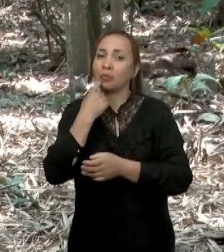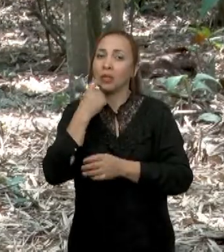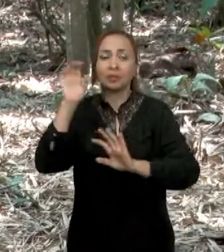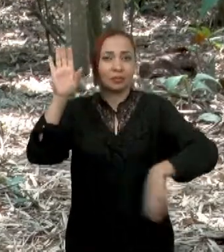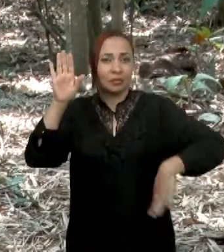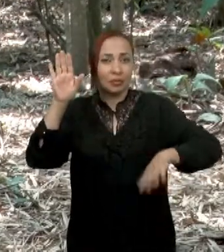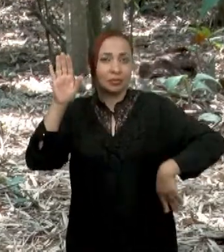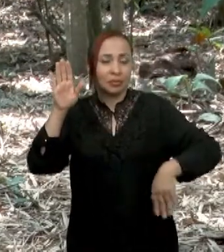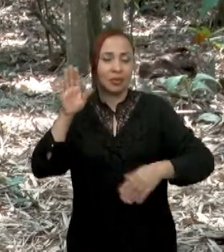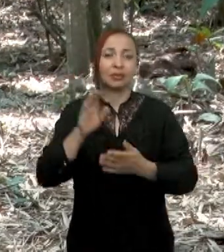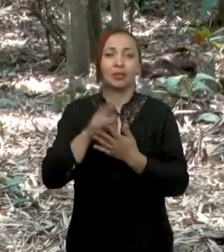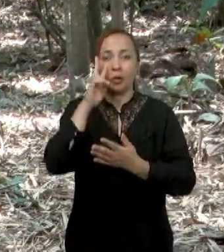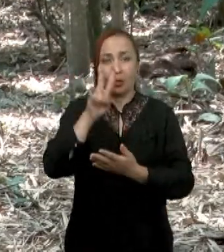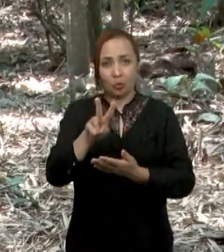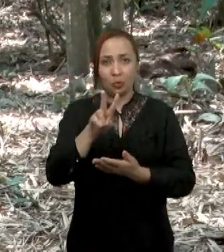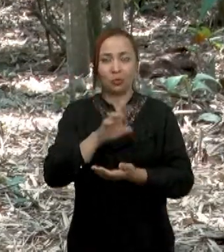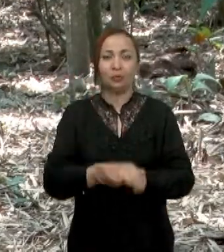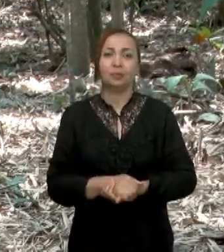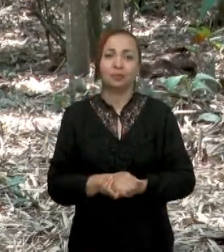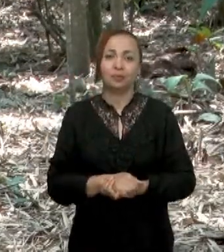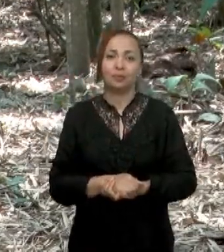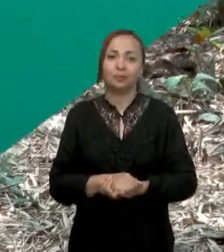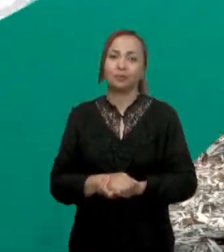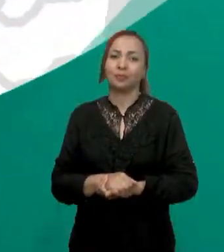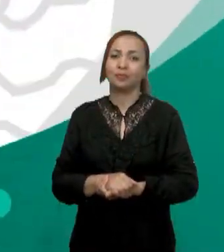de Fortaleza. Confira na reportagem.